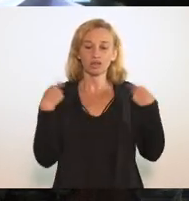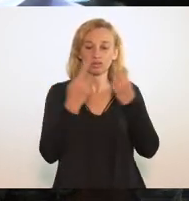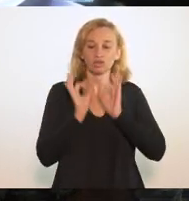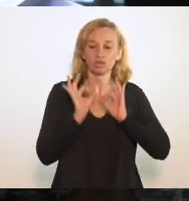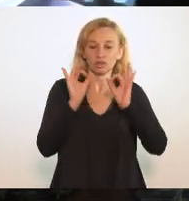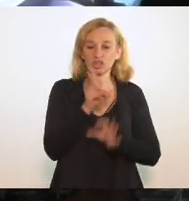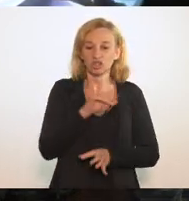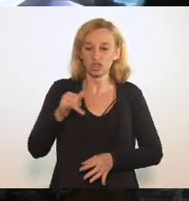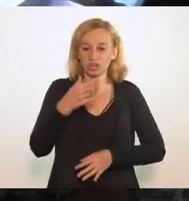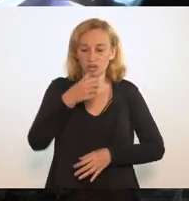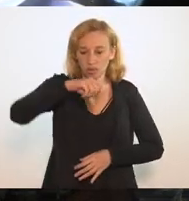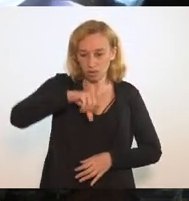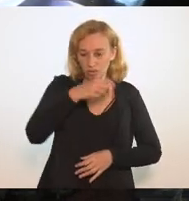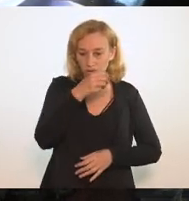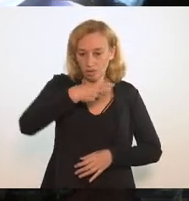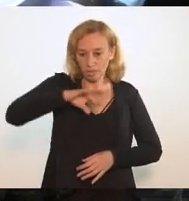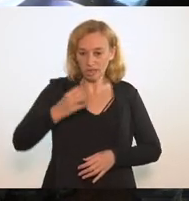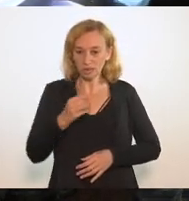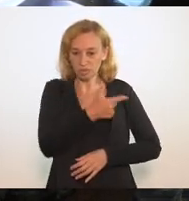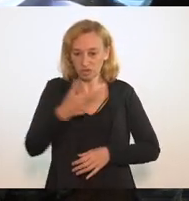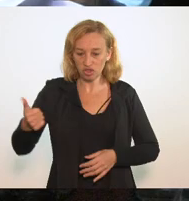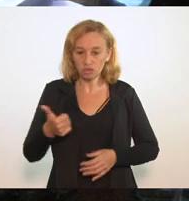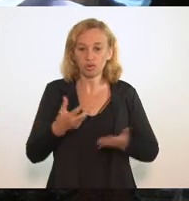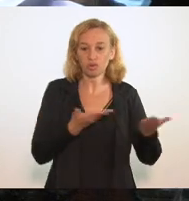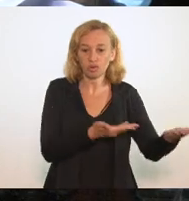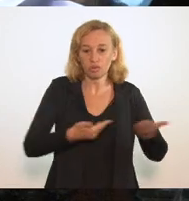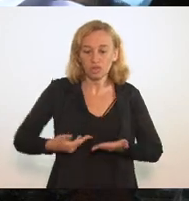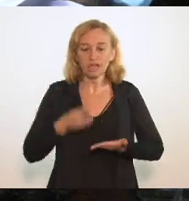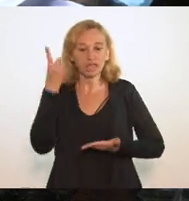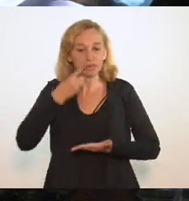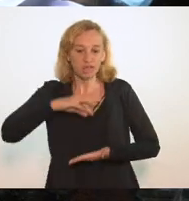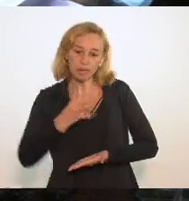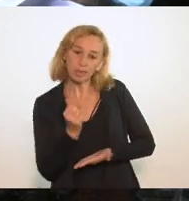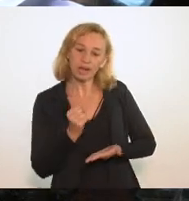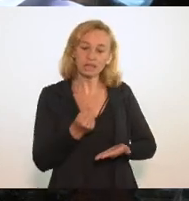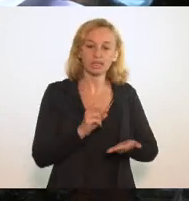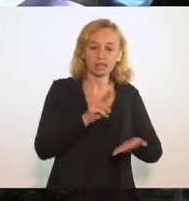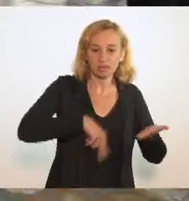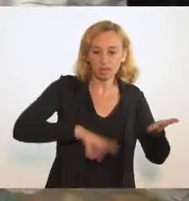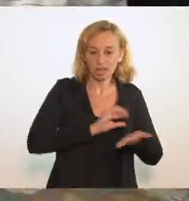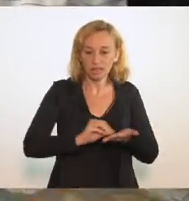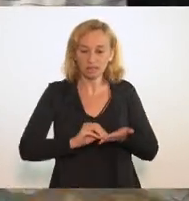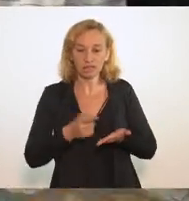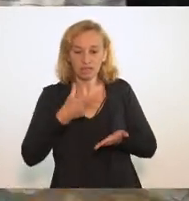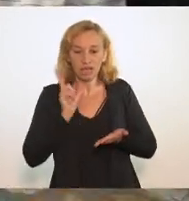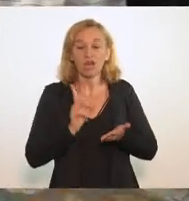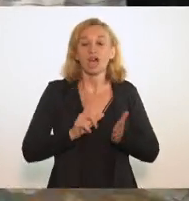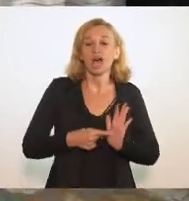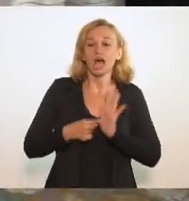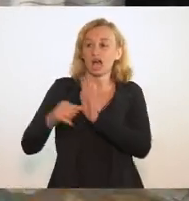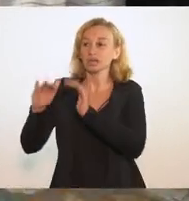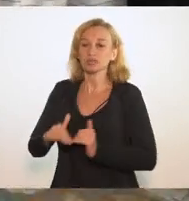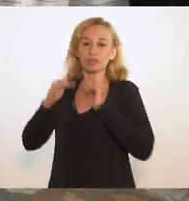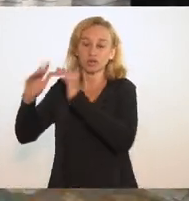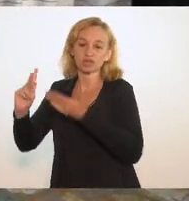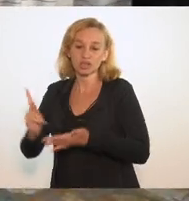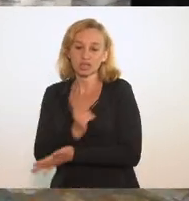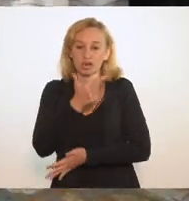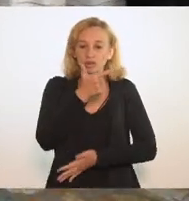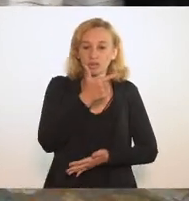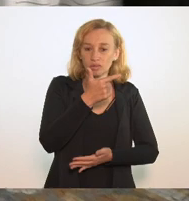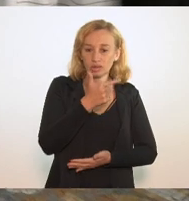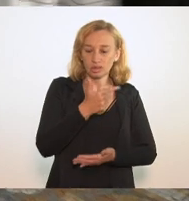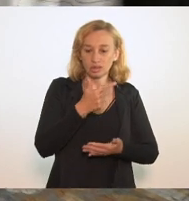de março de 2021. A presidência convida a deputada Marta Rocha a fazer a leitura da ata da sessão anterior. A ata reflete com exatidão o ocorrido